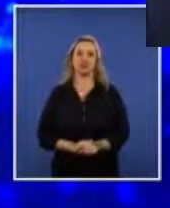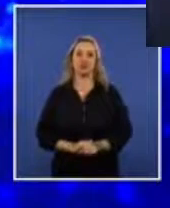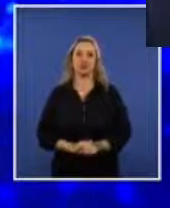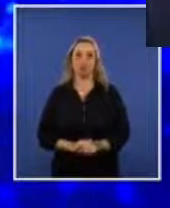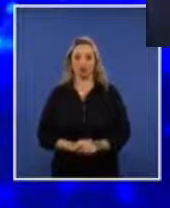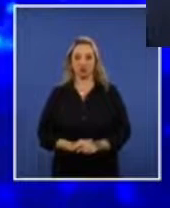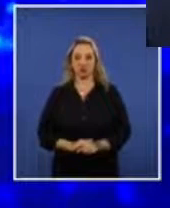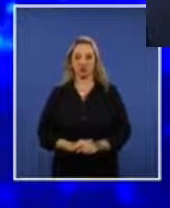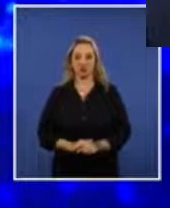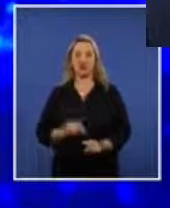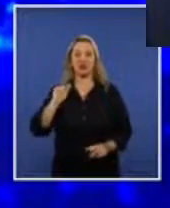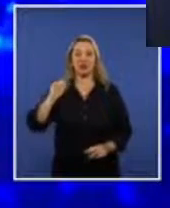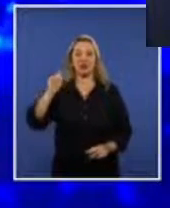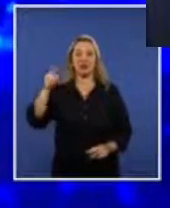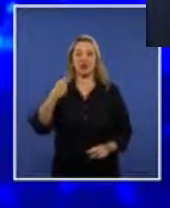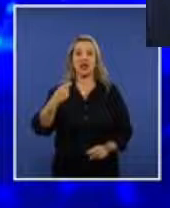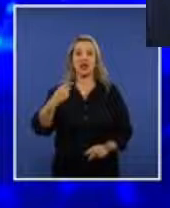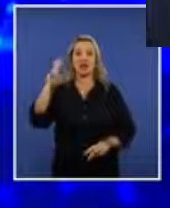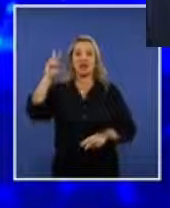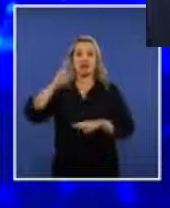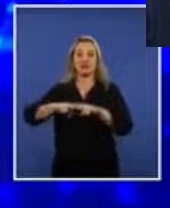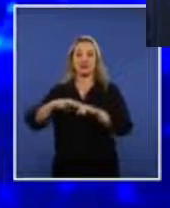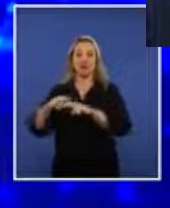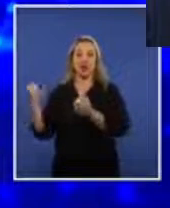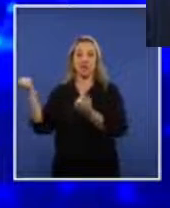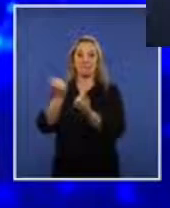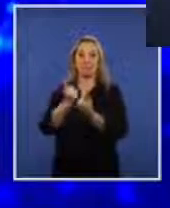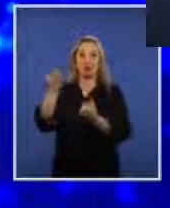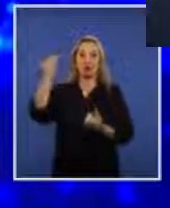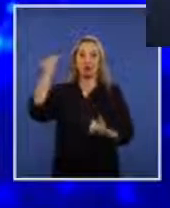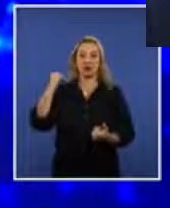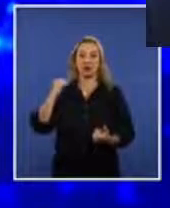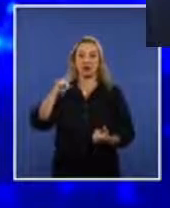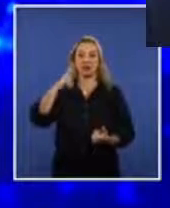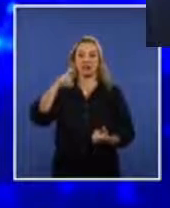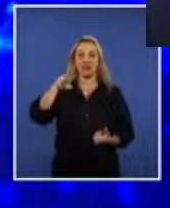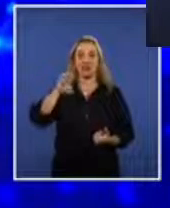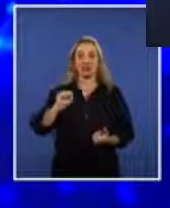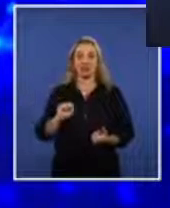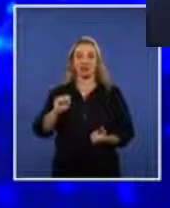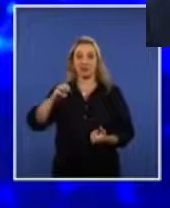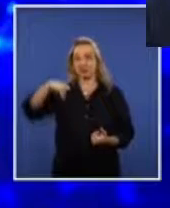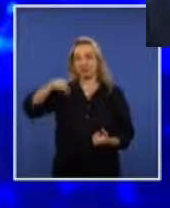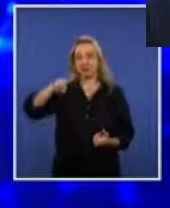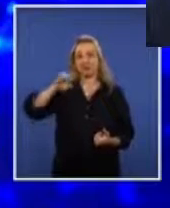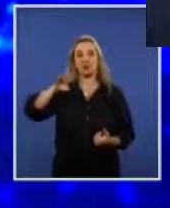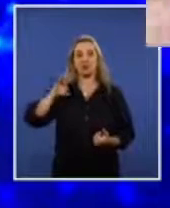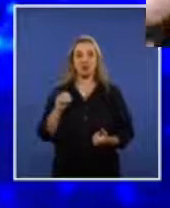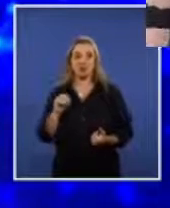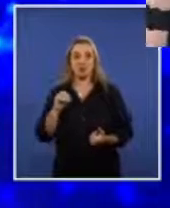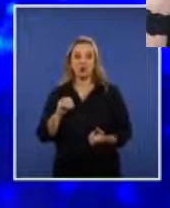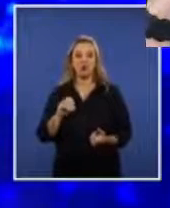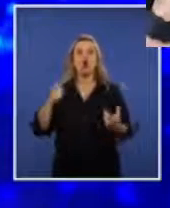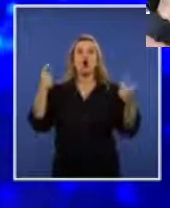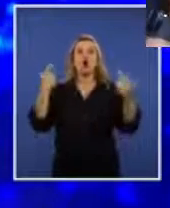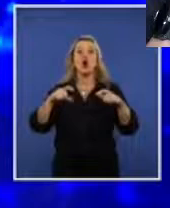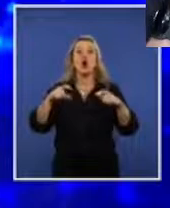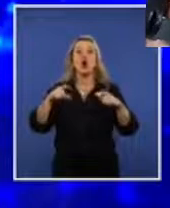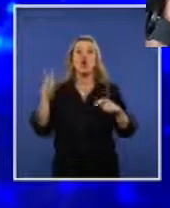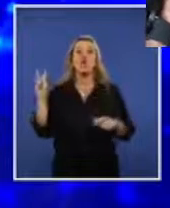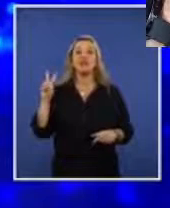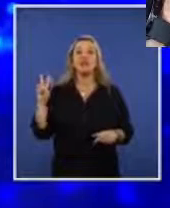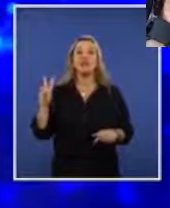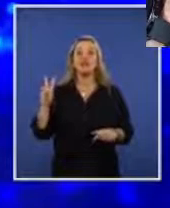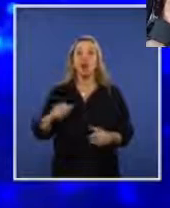Quem o ex-presidiário apoiou no passado? Apoiou Chaves, apoiou Maduro. Para onde foi a